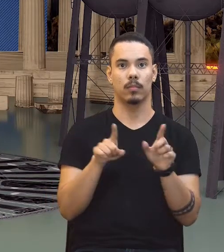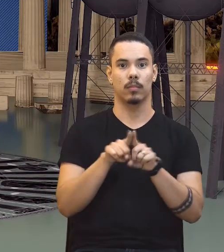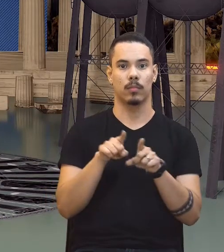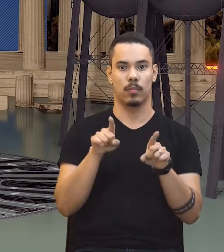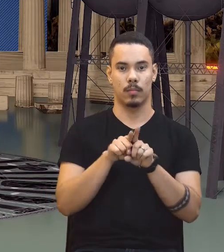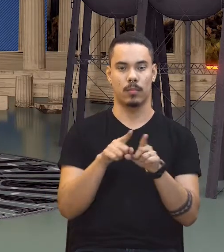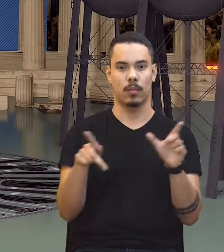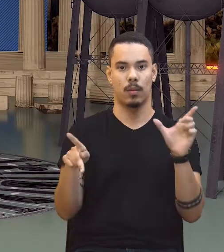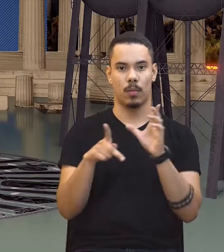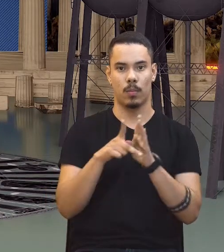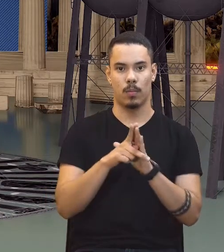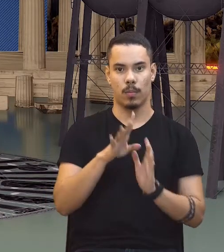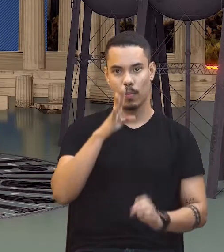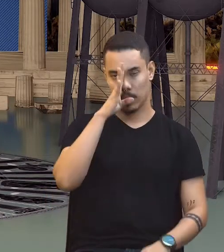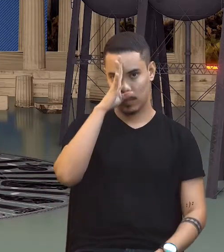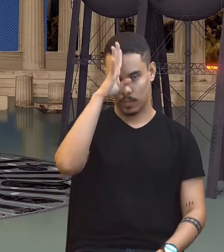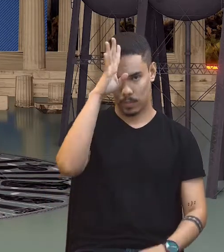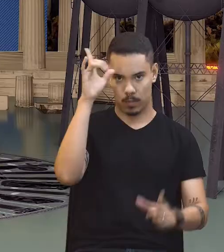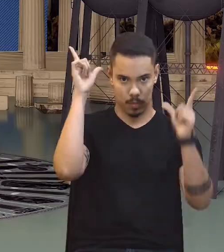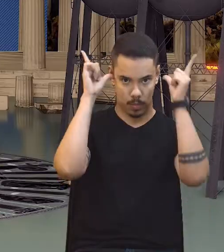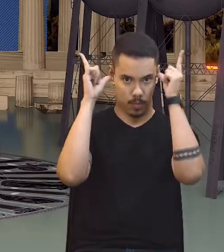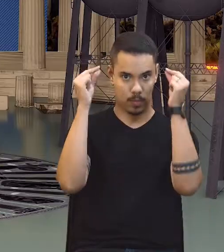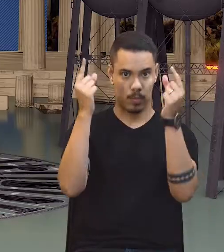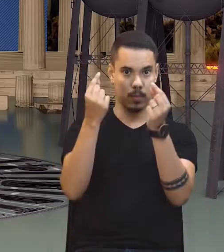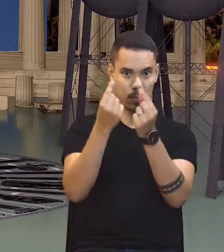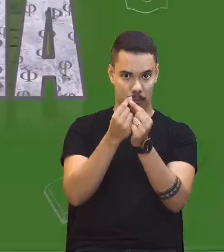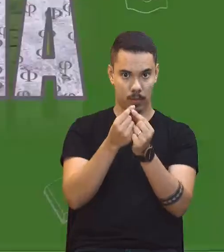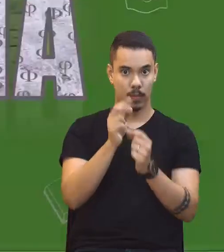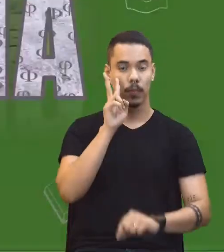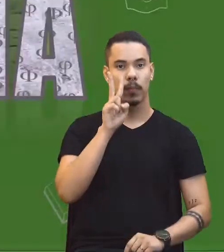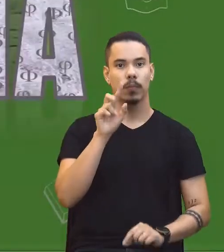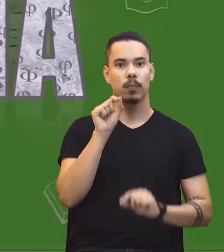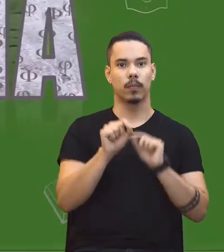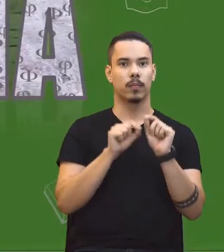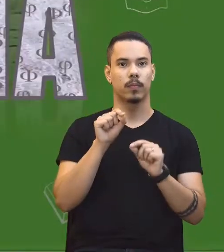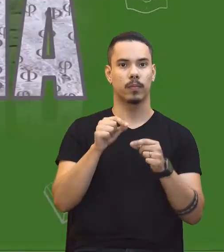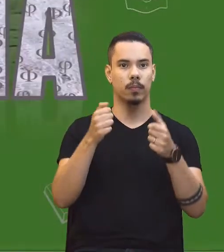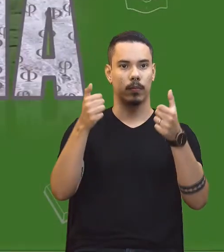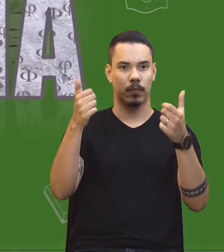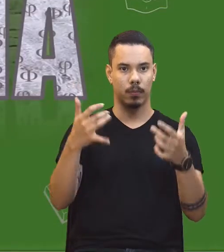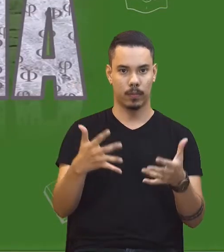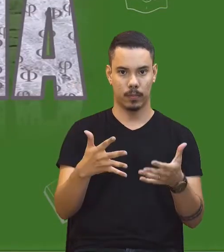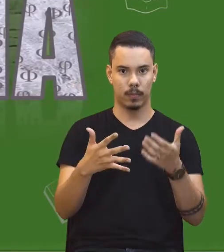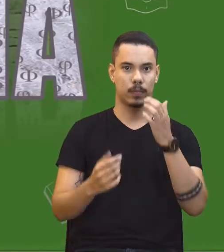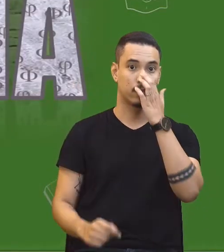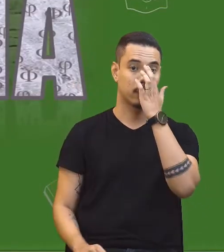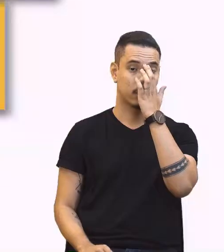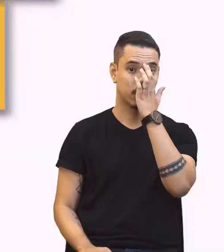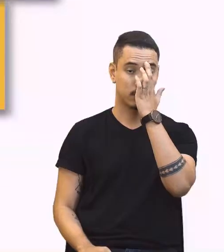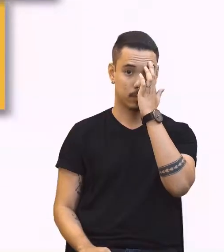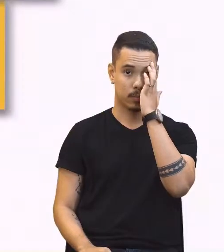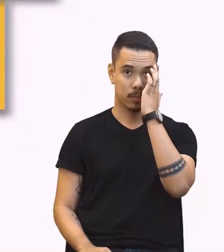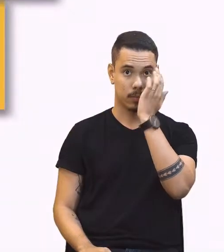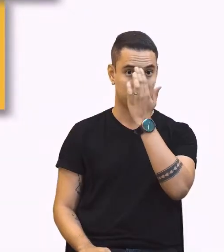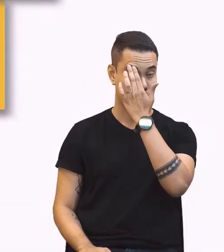greco-romana lá na Grécia Antiga. Vamos ver o que nós temos então para a nossa aula? Olha só.